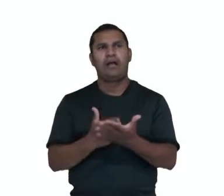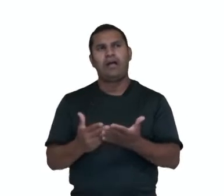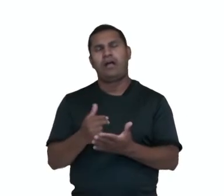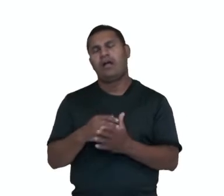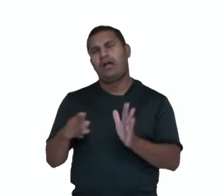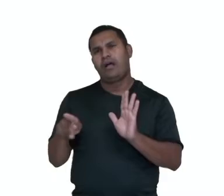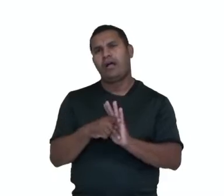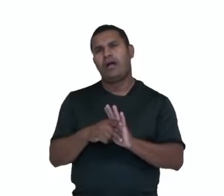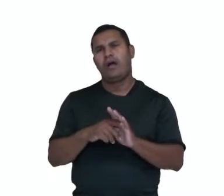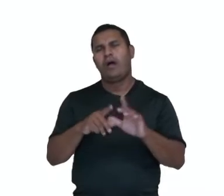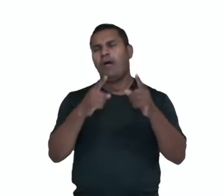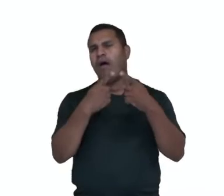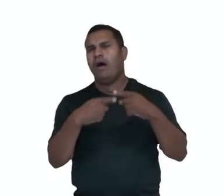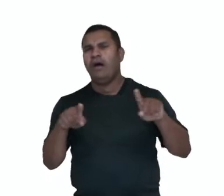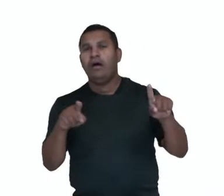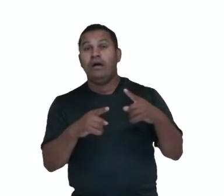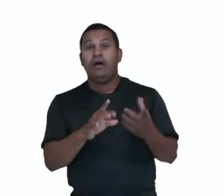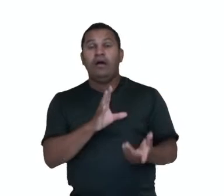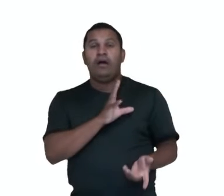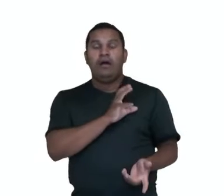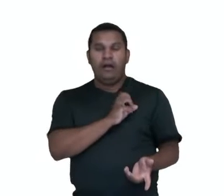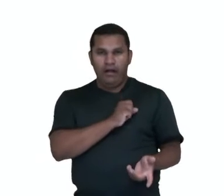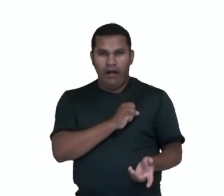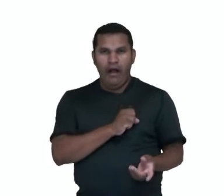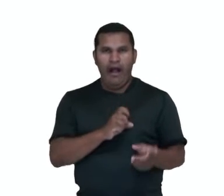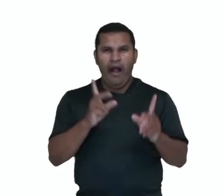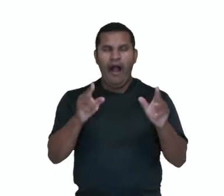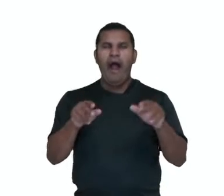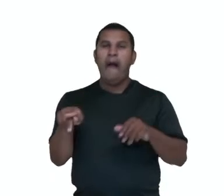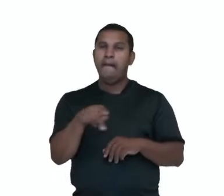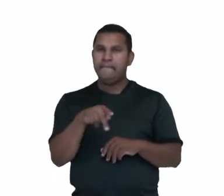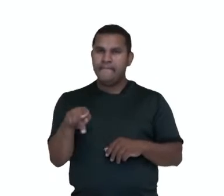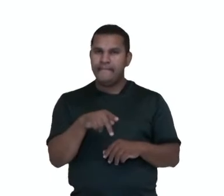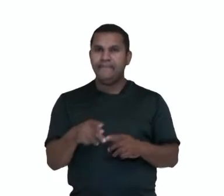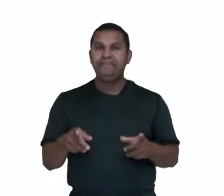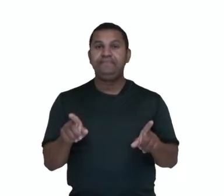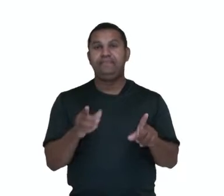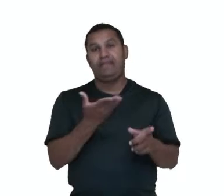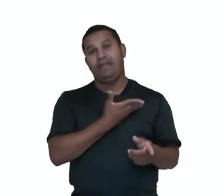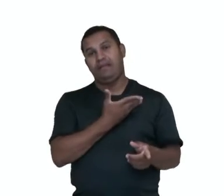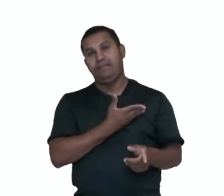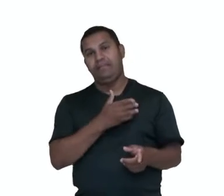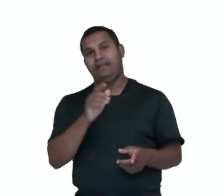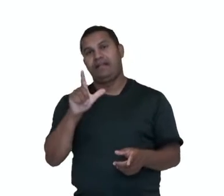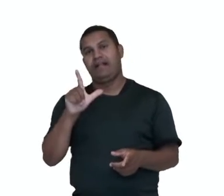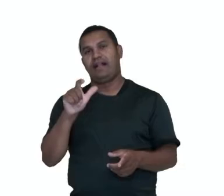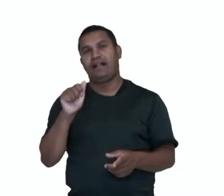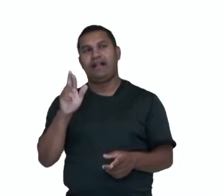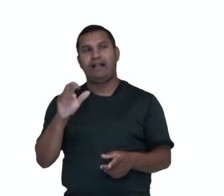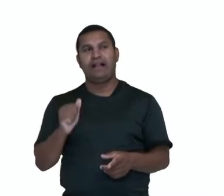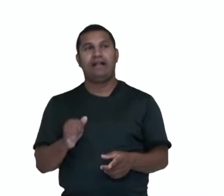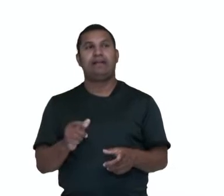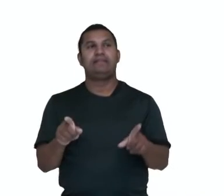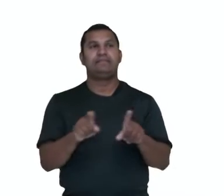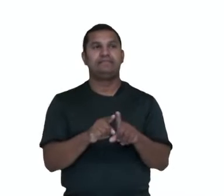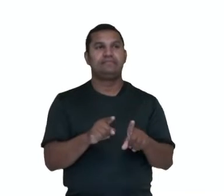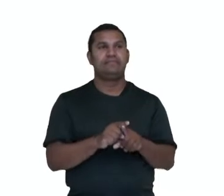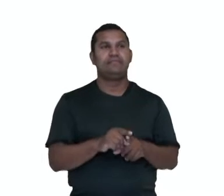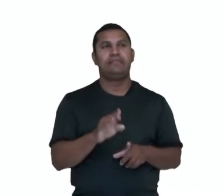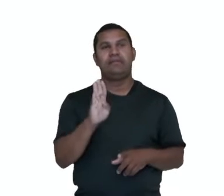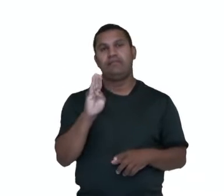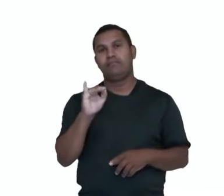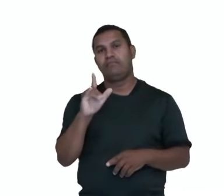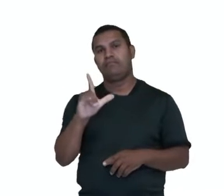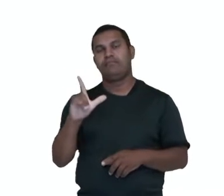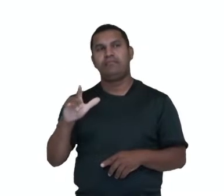histórias e até escritos de outros personagens, como da professora, da amiga Lara e do seu inimigo Billy Doidão. É muito fofinho ler sobre os